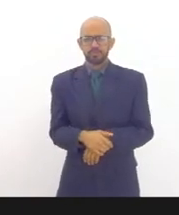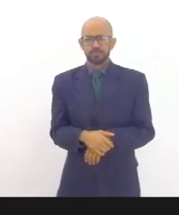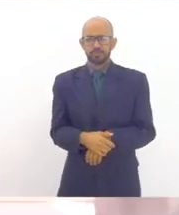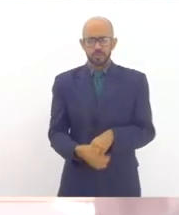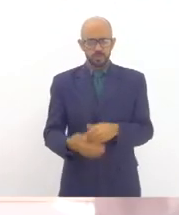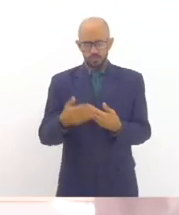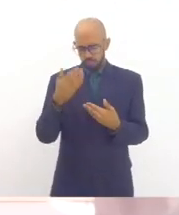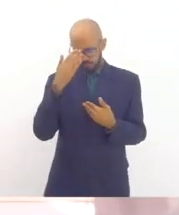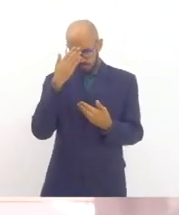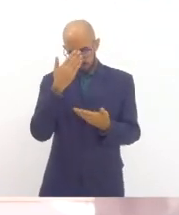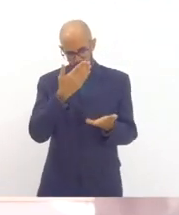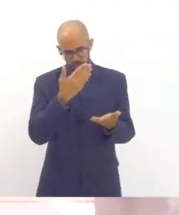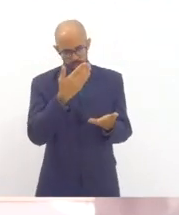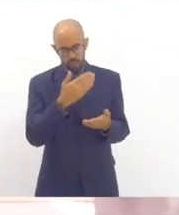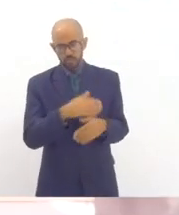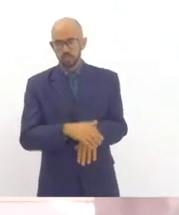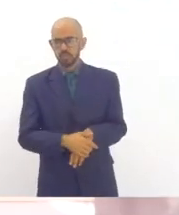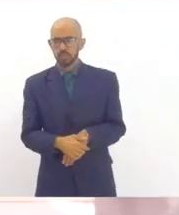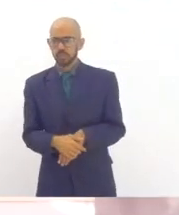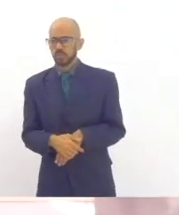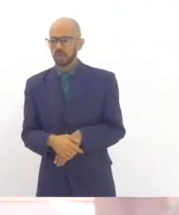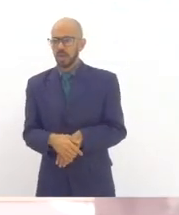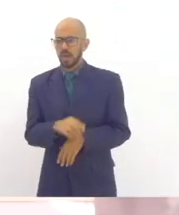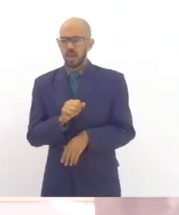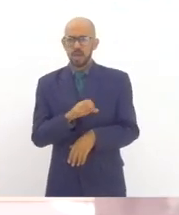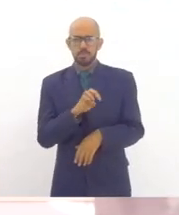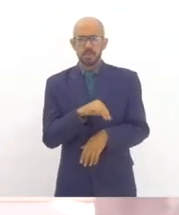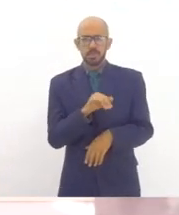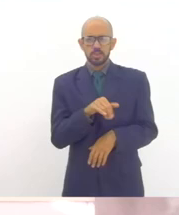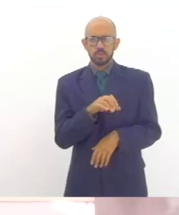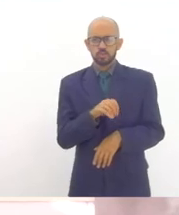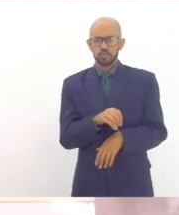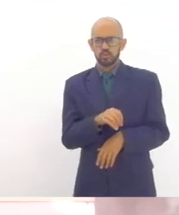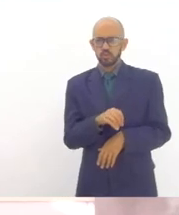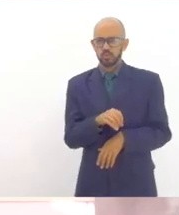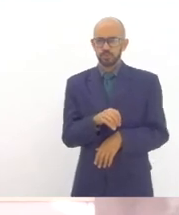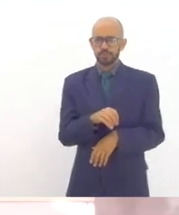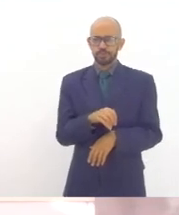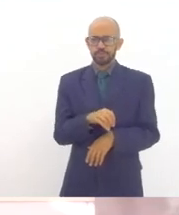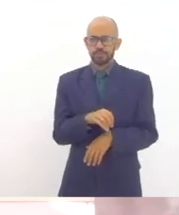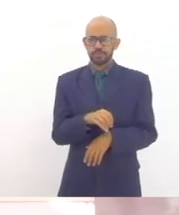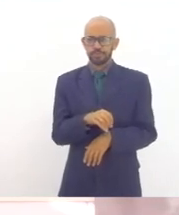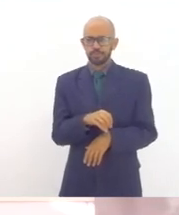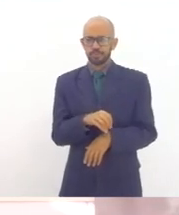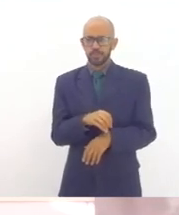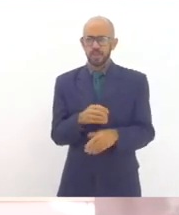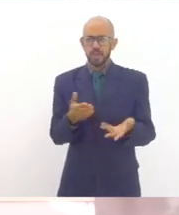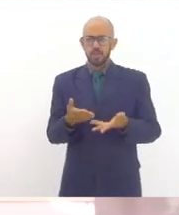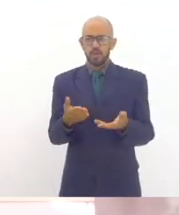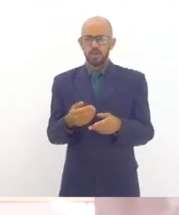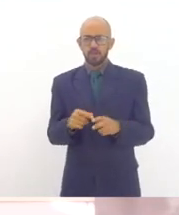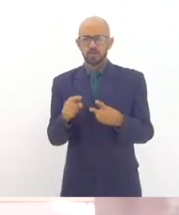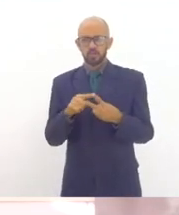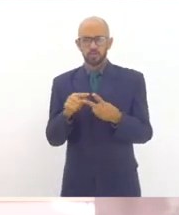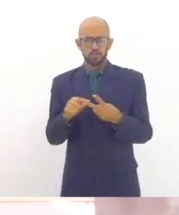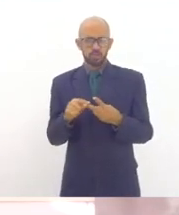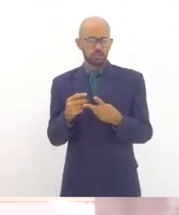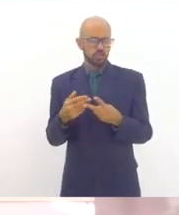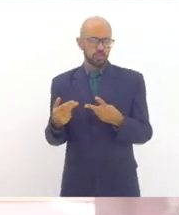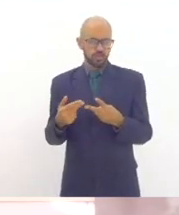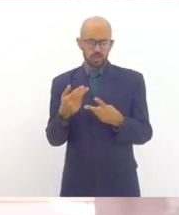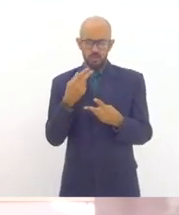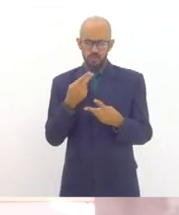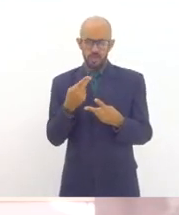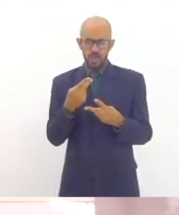Obrigado. Retoma fala, então. Obrigado, Amândio. Eu queria só fazer rapidamente duas observações para não perder aqui.